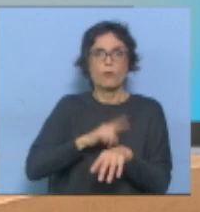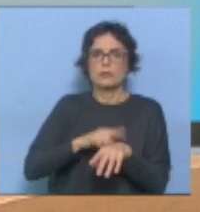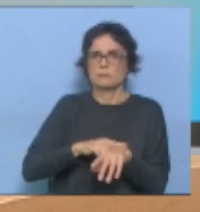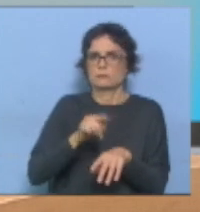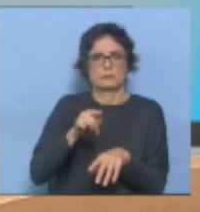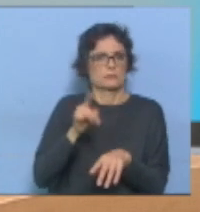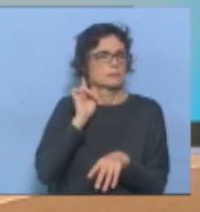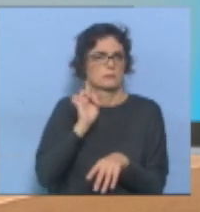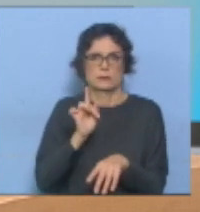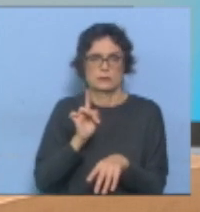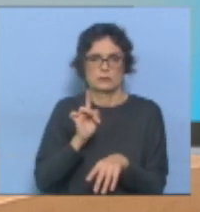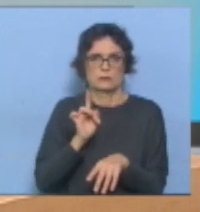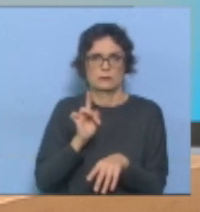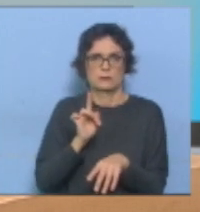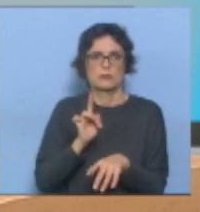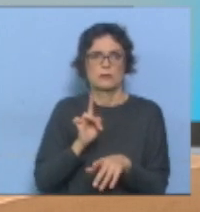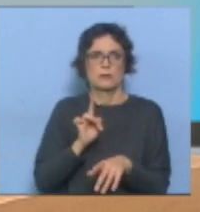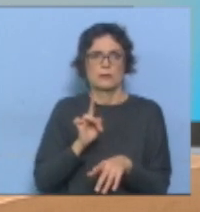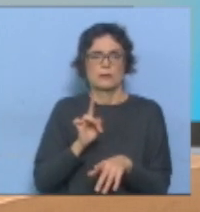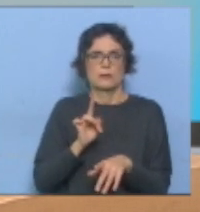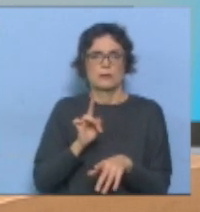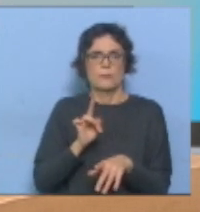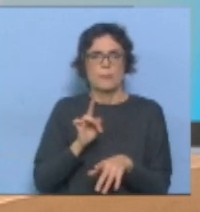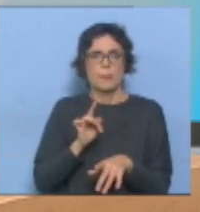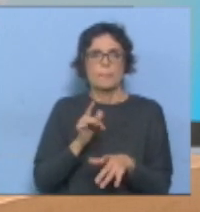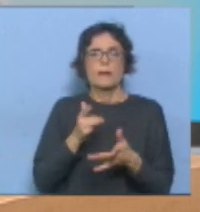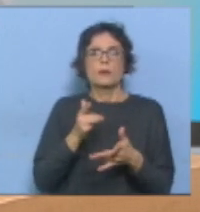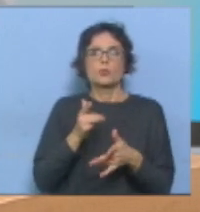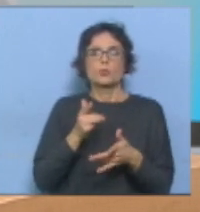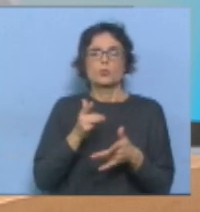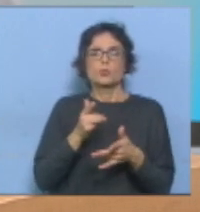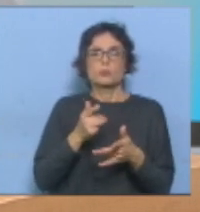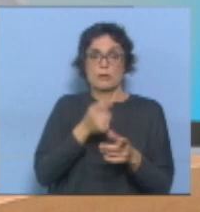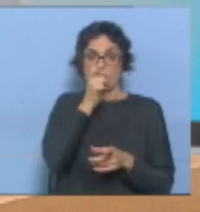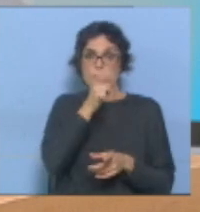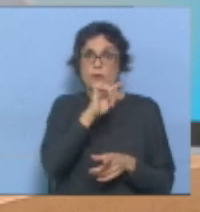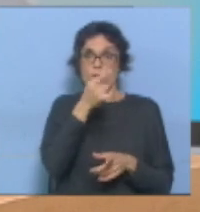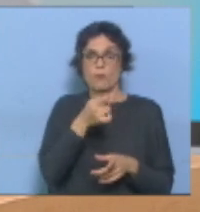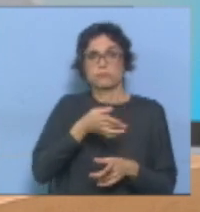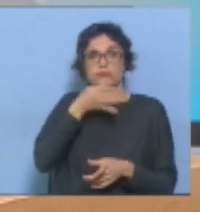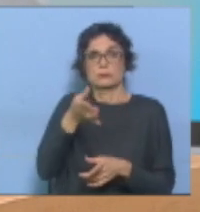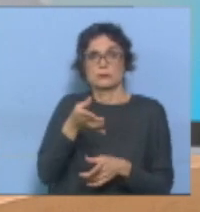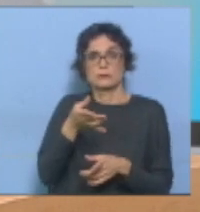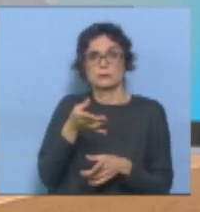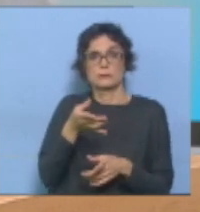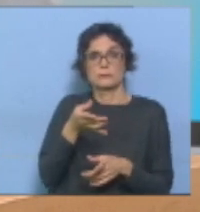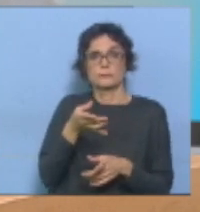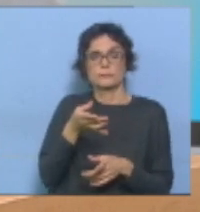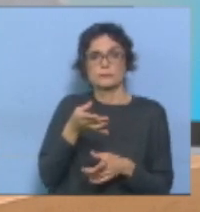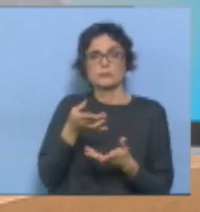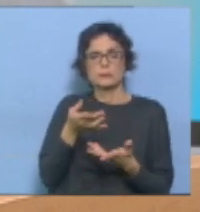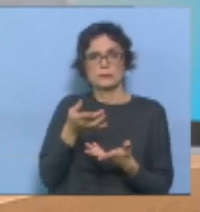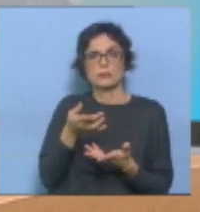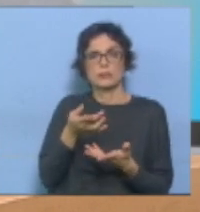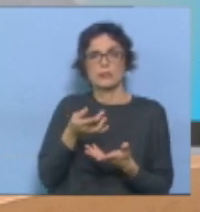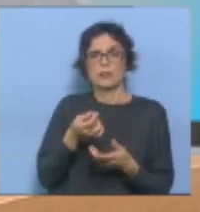outro diga o que quer, o que precisa, a ter a atitude